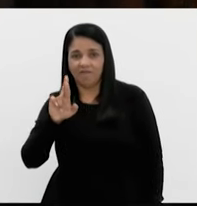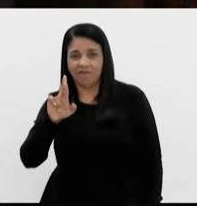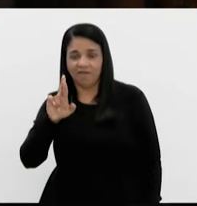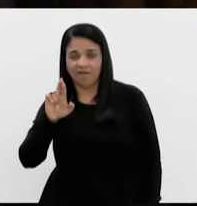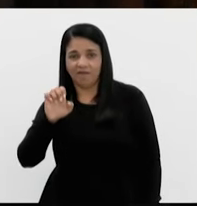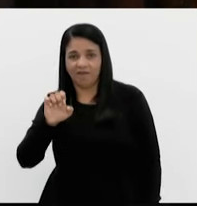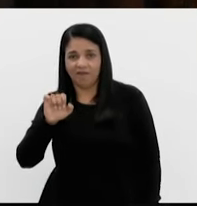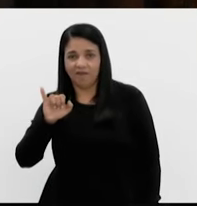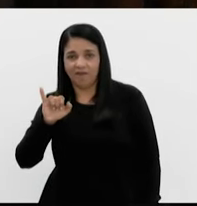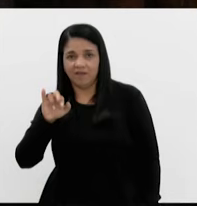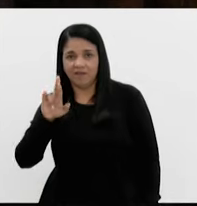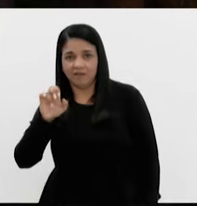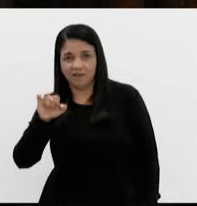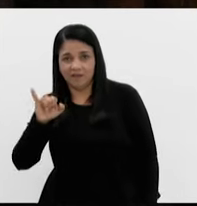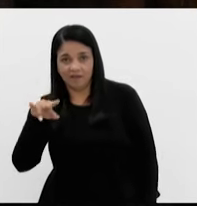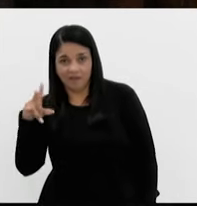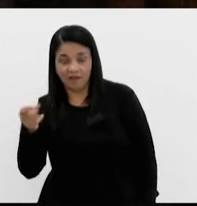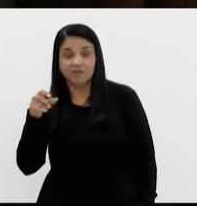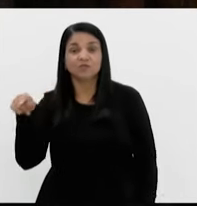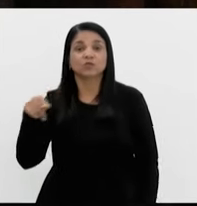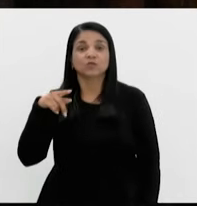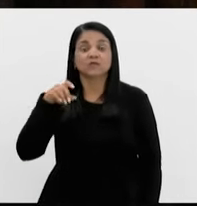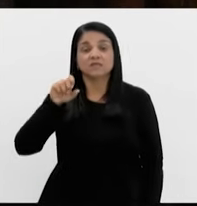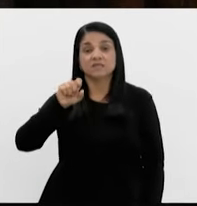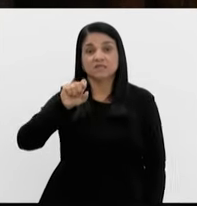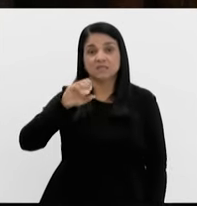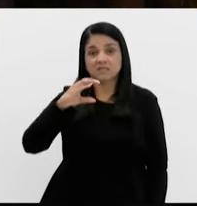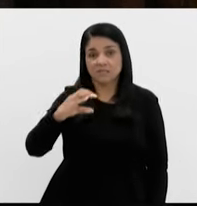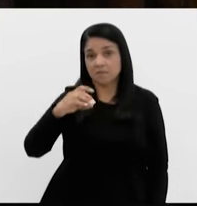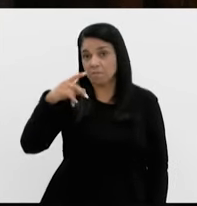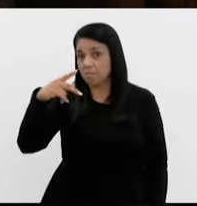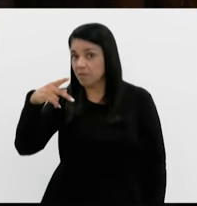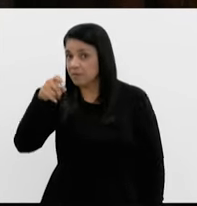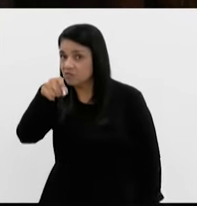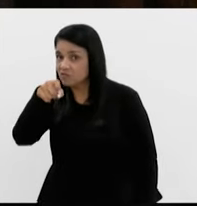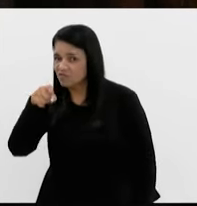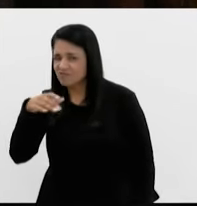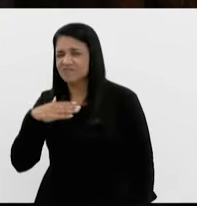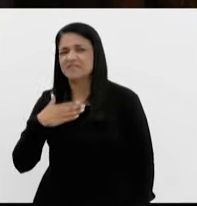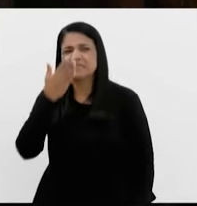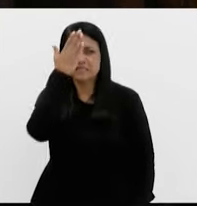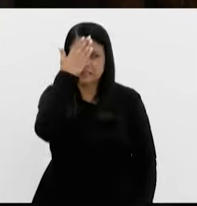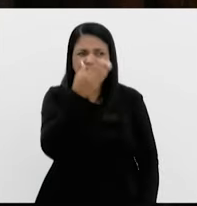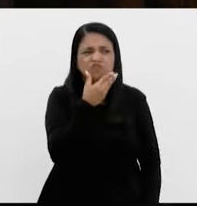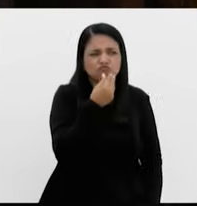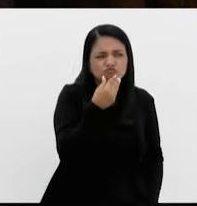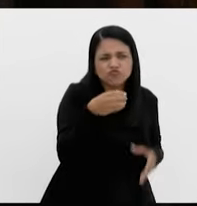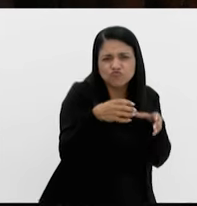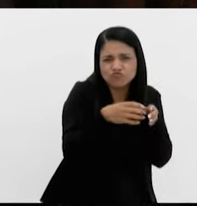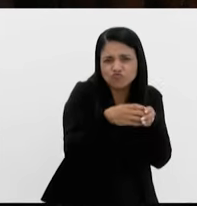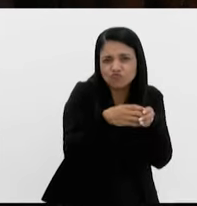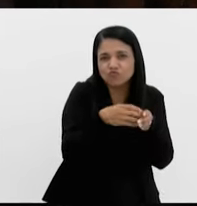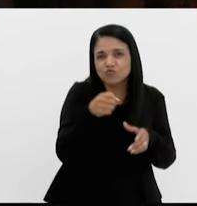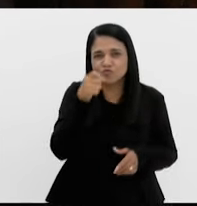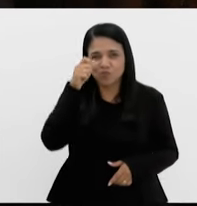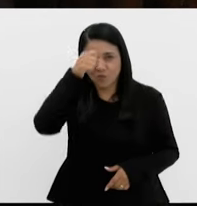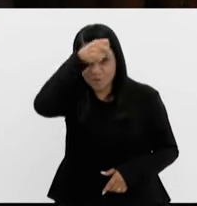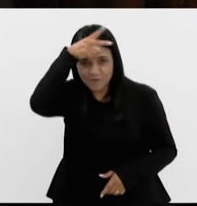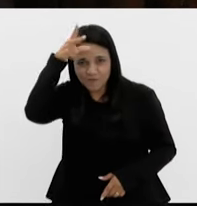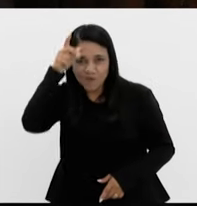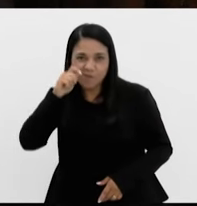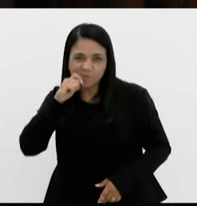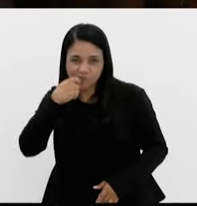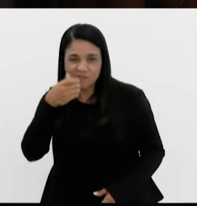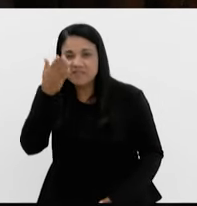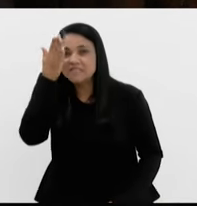CPX os meninos do prefeito Eduardo pais a gente já sabe há muito tempo que eles adoram sentar na madeira